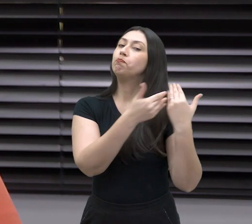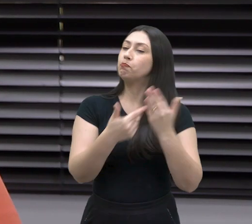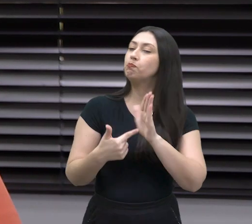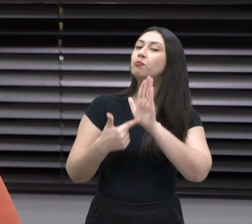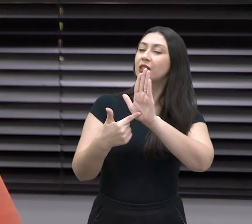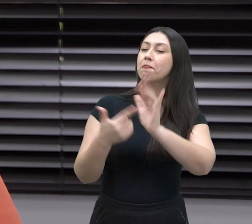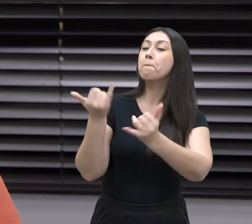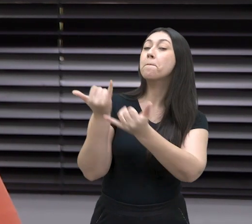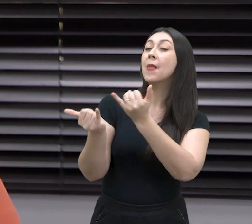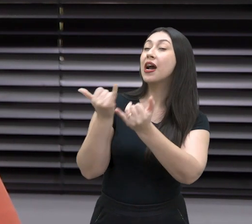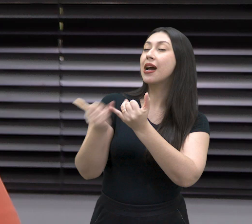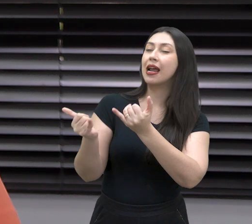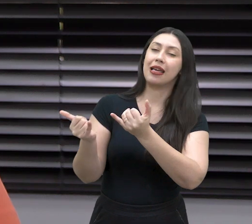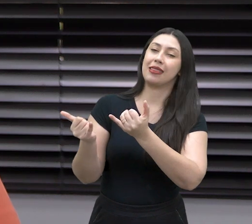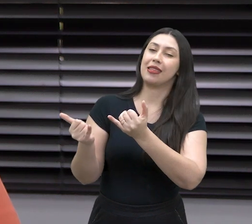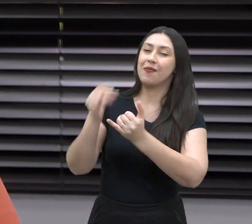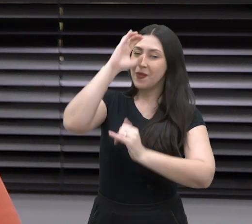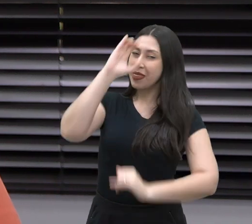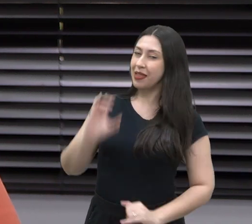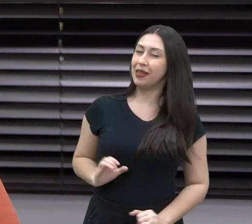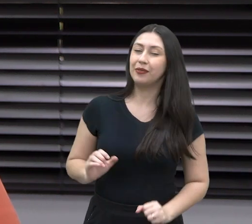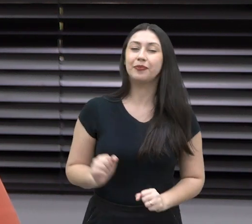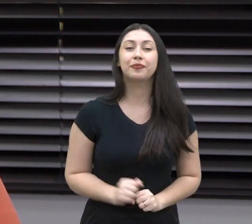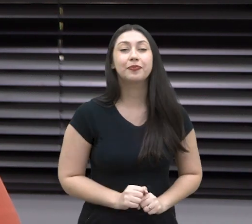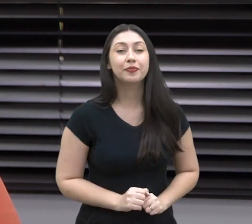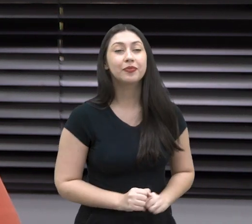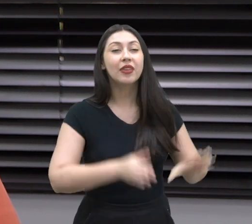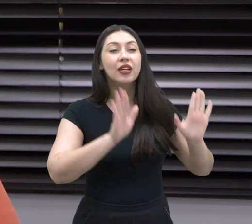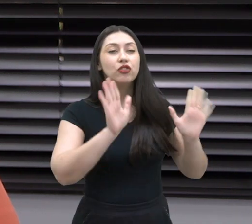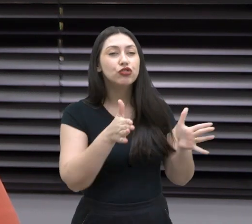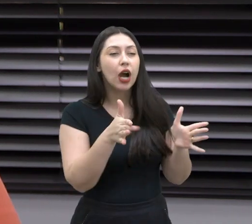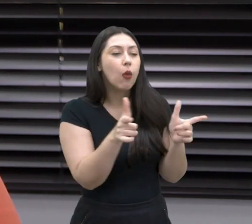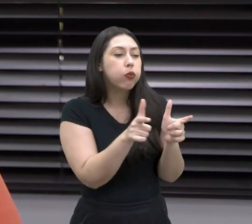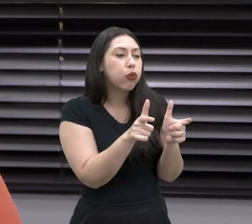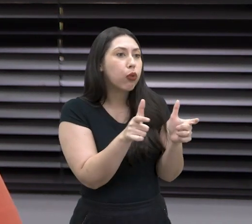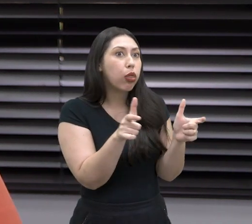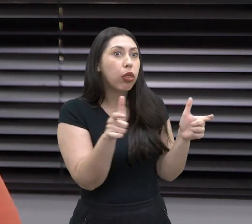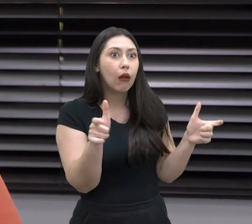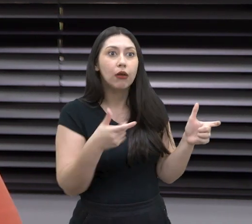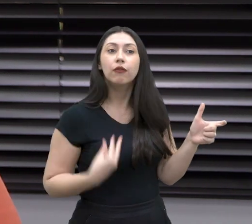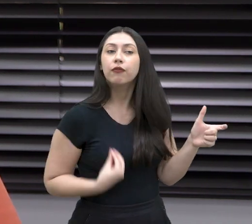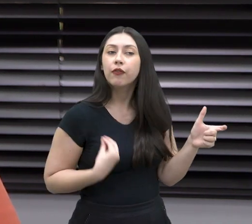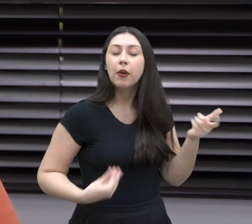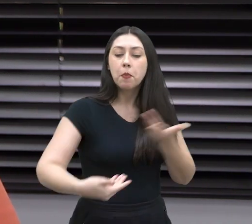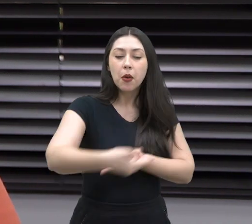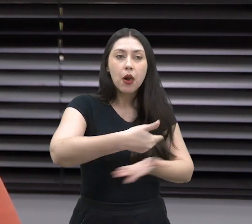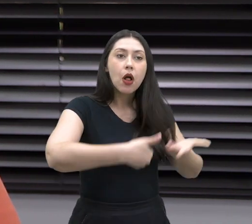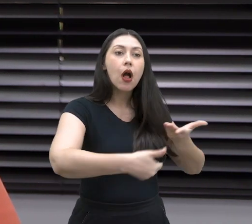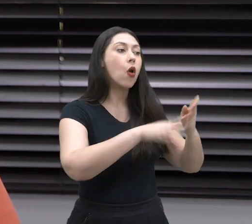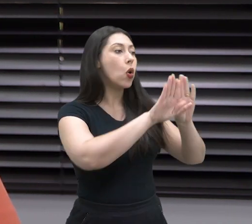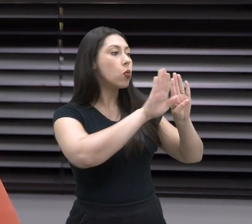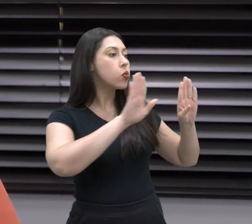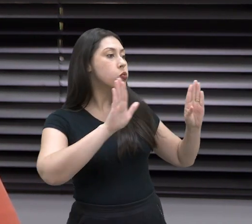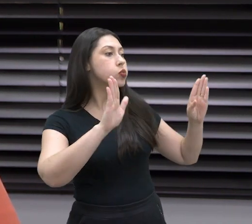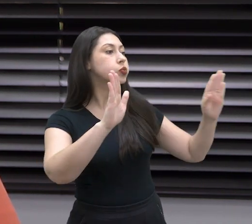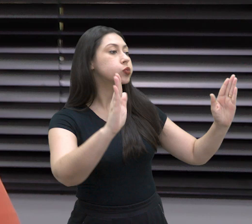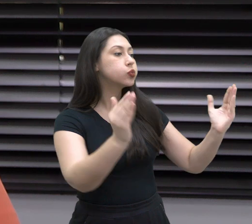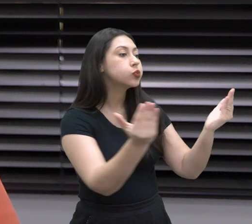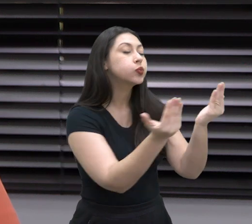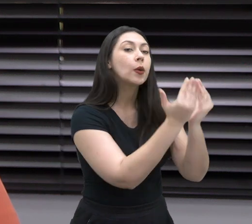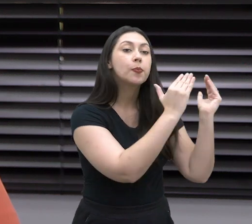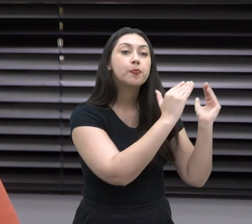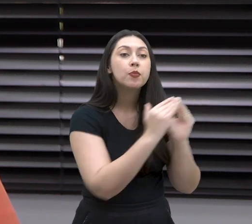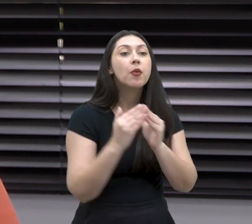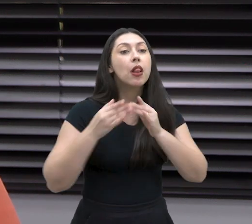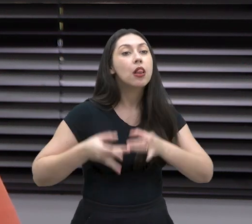mais esse viver em comunidade, né? Os grandes condomínios, os pequenos condomínios. E é muito similar à vivência de um